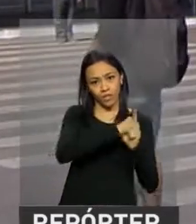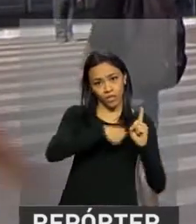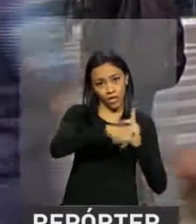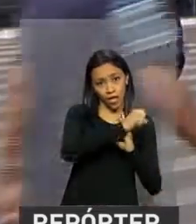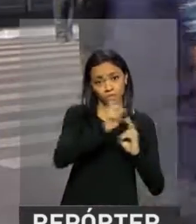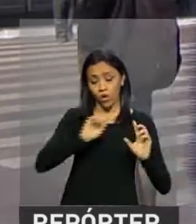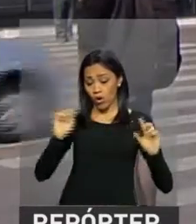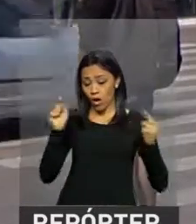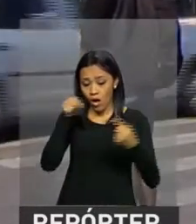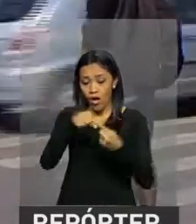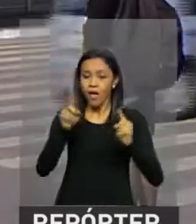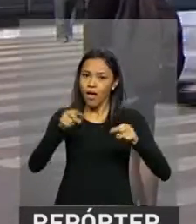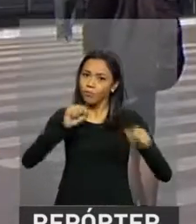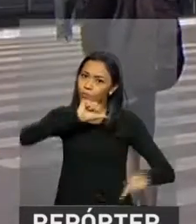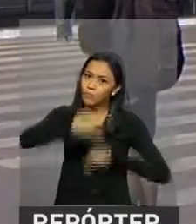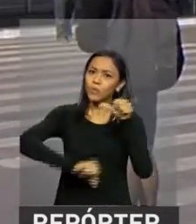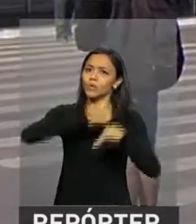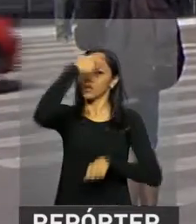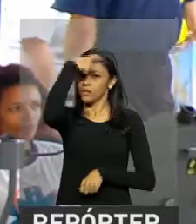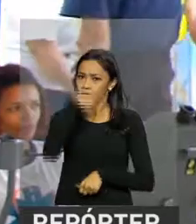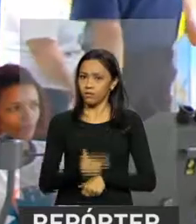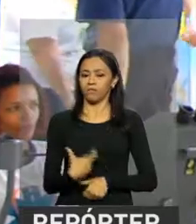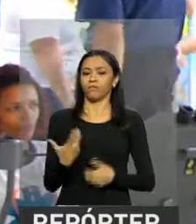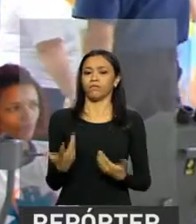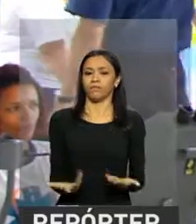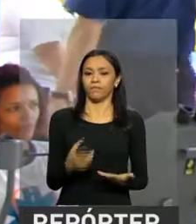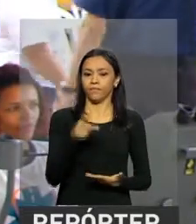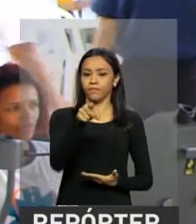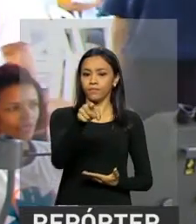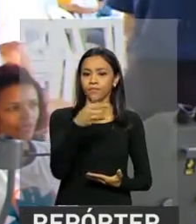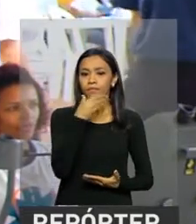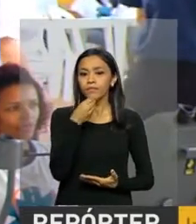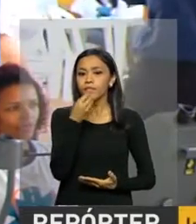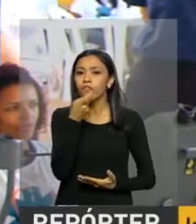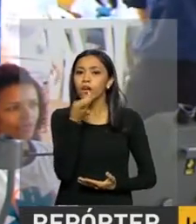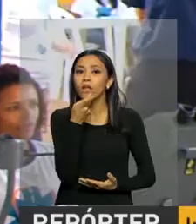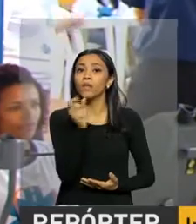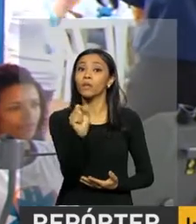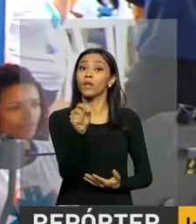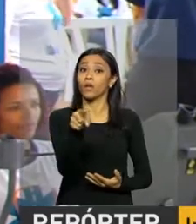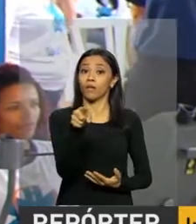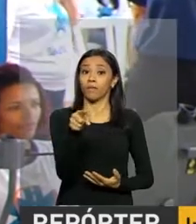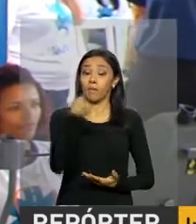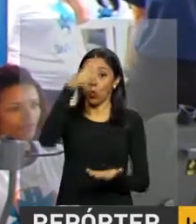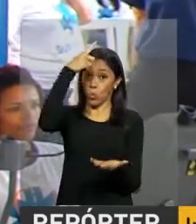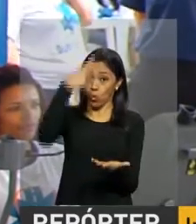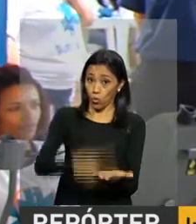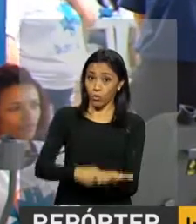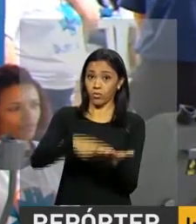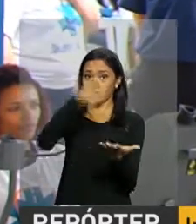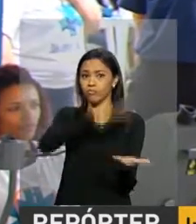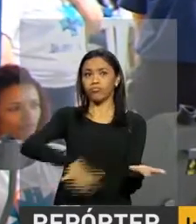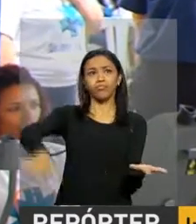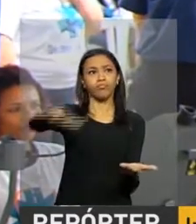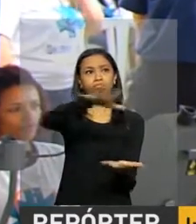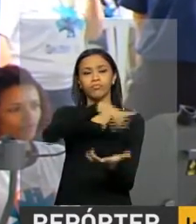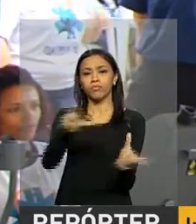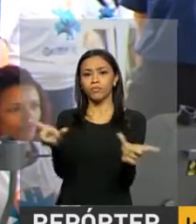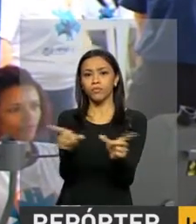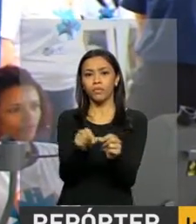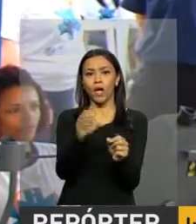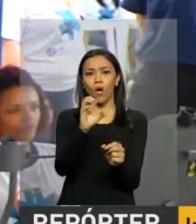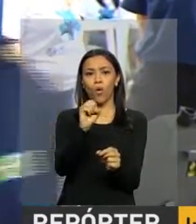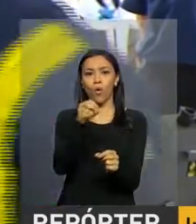promover no cidadão uma mudança de atitude. A Convenção Internacional da ONU, com todos os seus países membros,